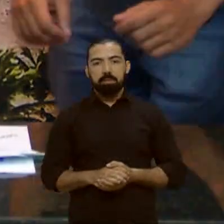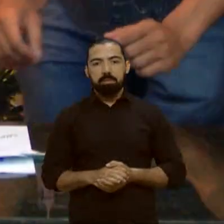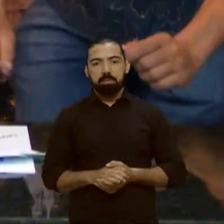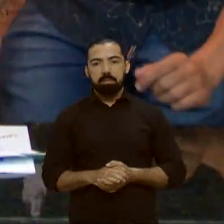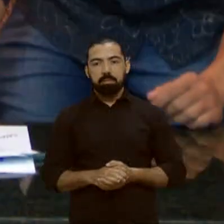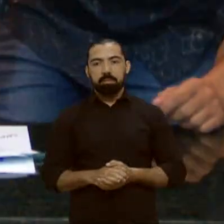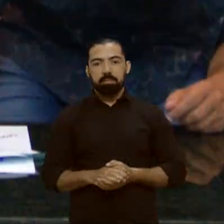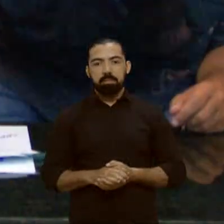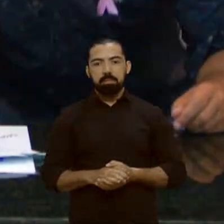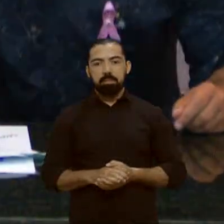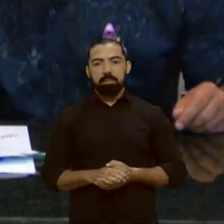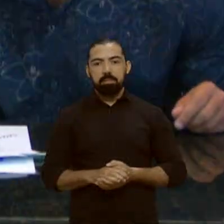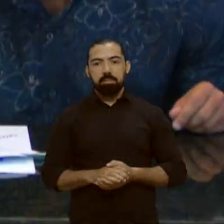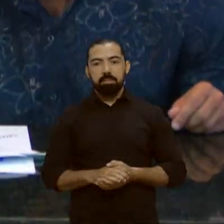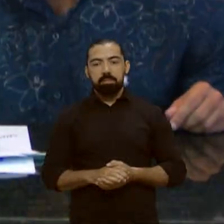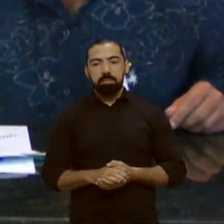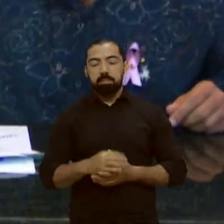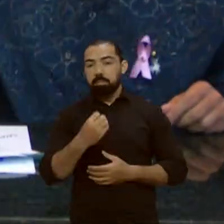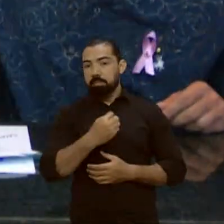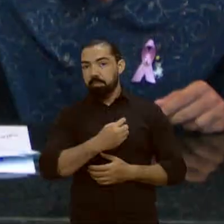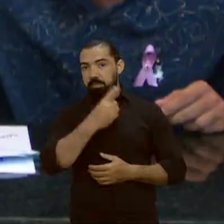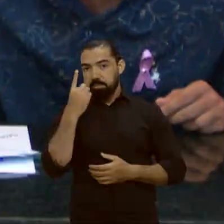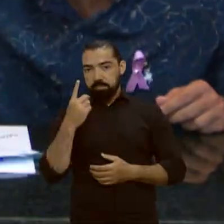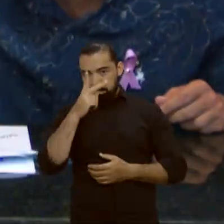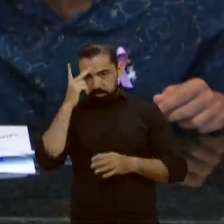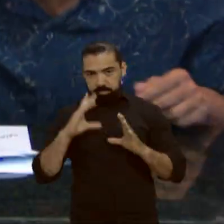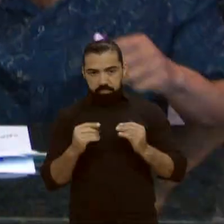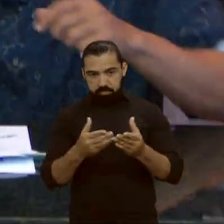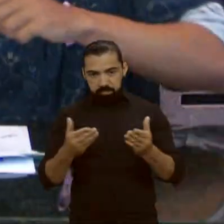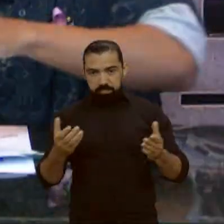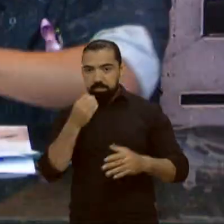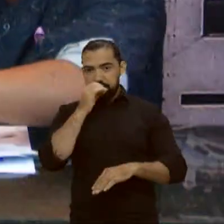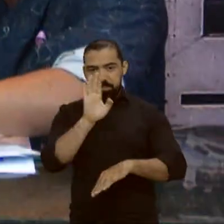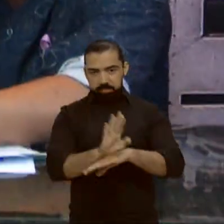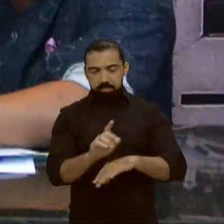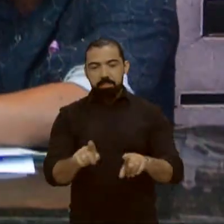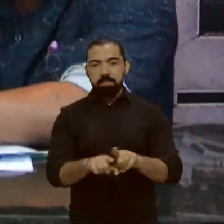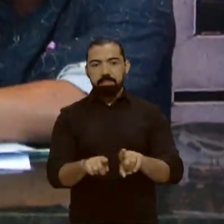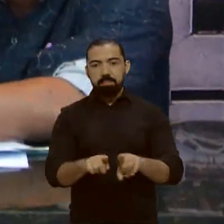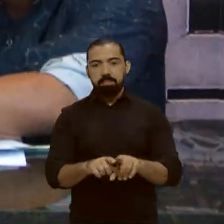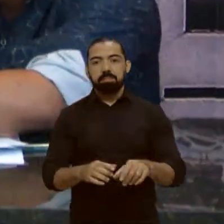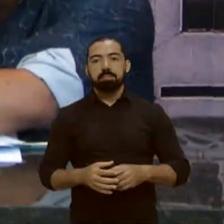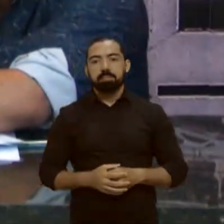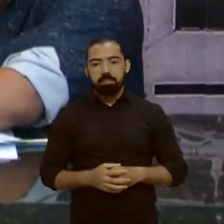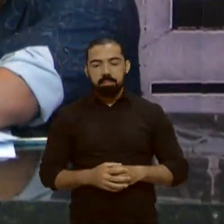Obrigado. Bem, bom dia a todas, bom dia a todos, boa tarde a todas e boa tarde a todos.